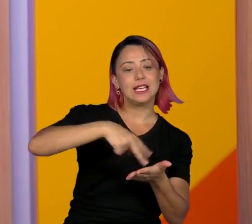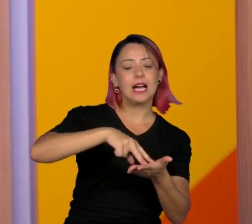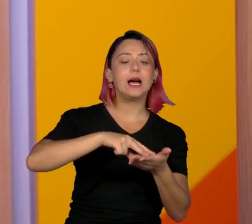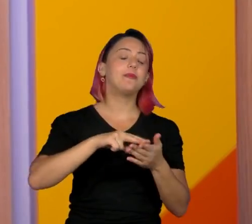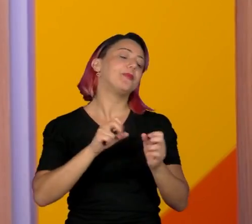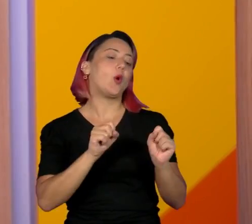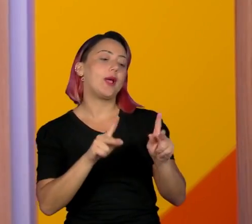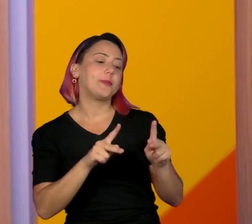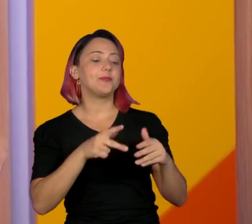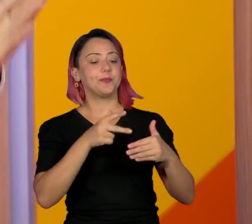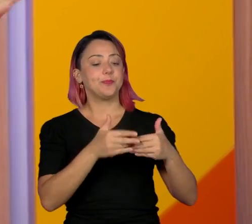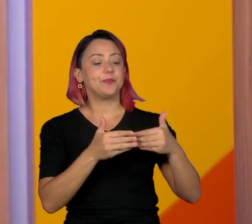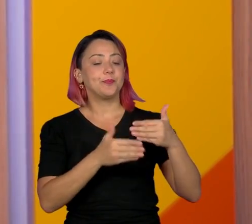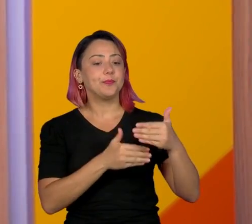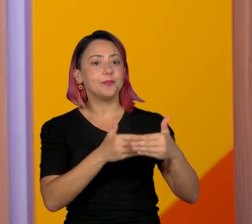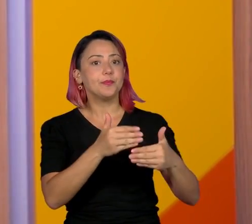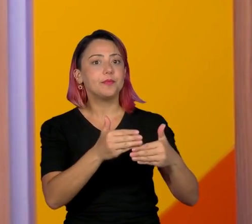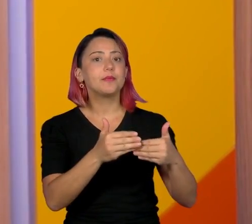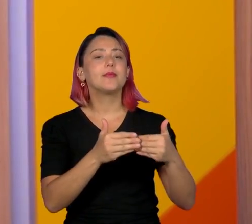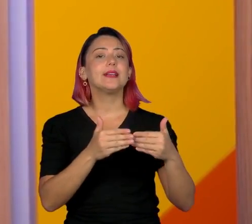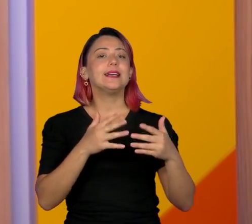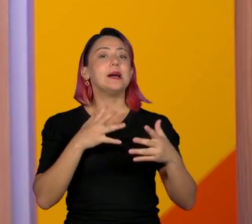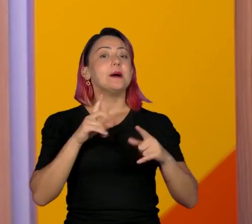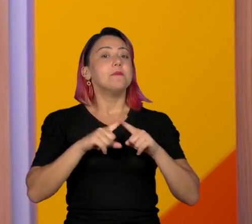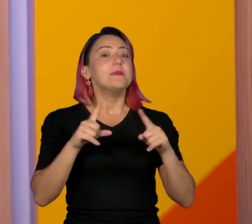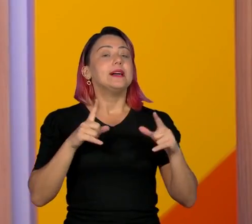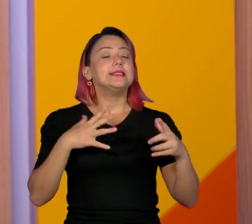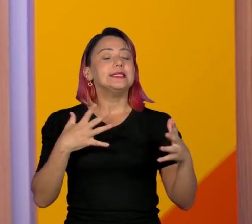E quando esse emprego, quando foi afunilando,